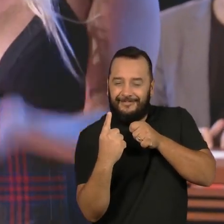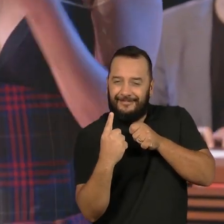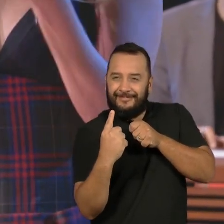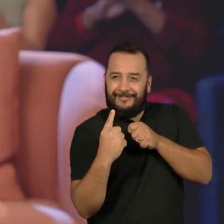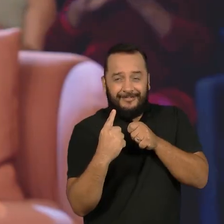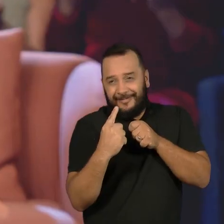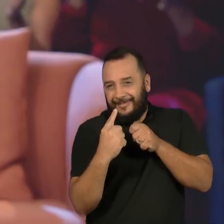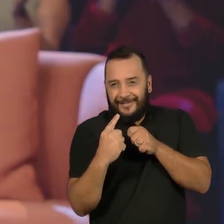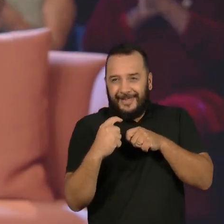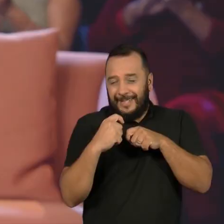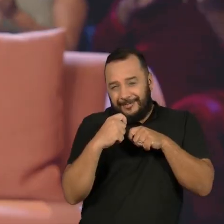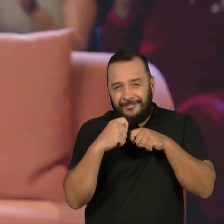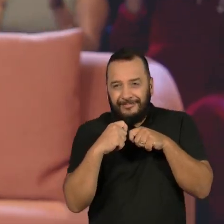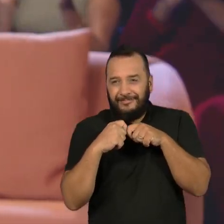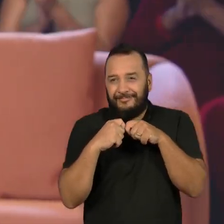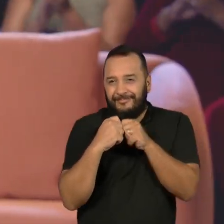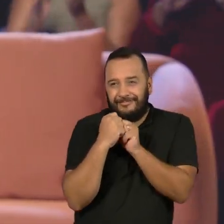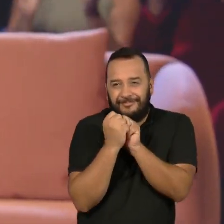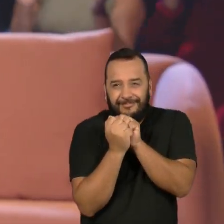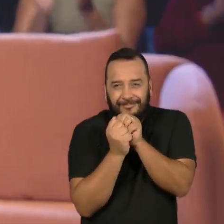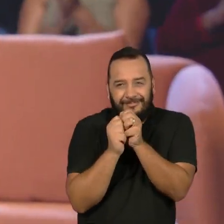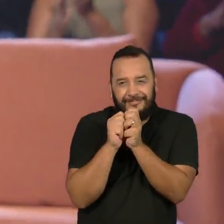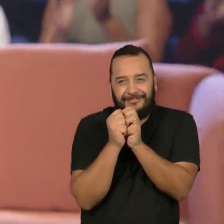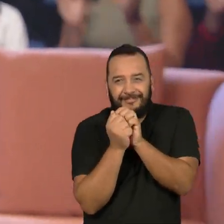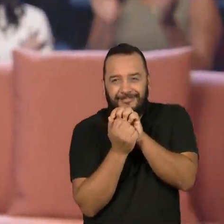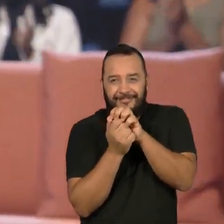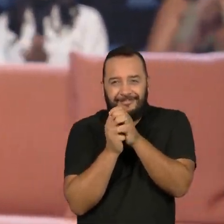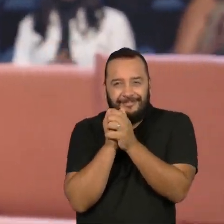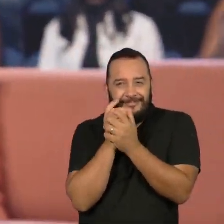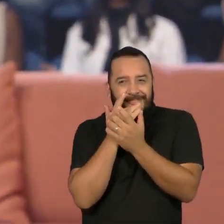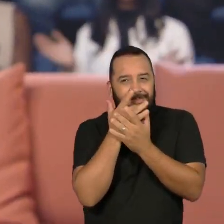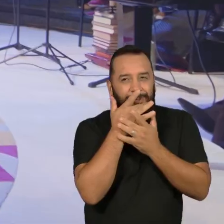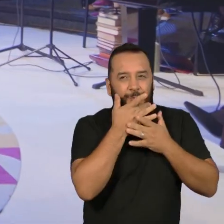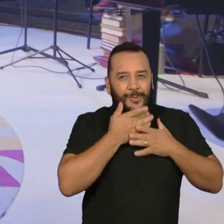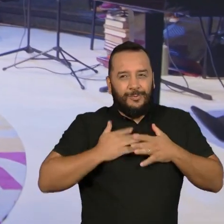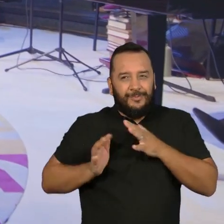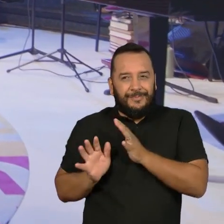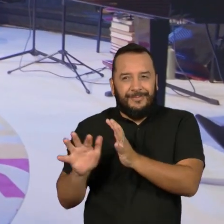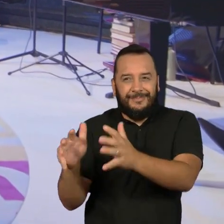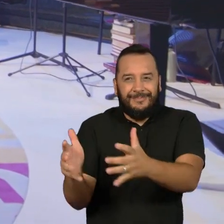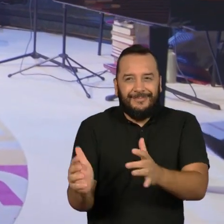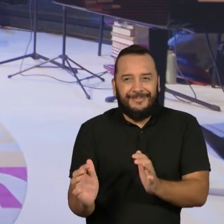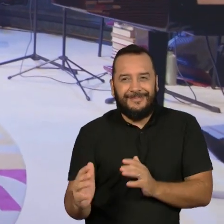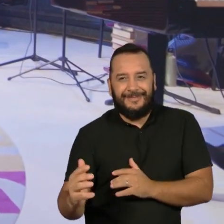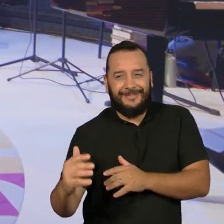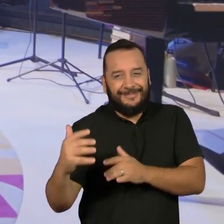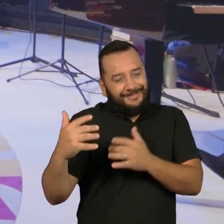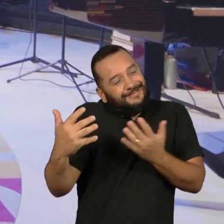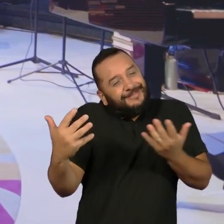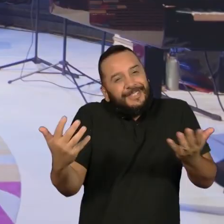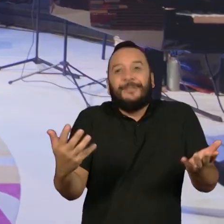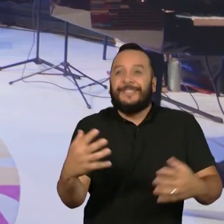gostosinho, pra gente só se divertir. Eu nunca senti